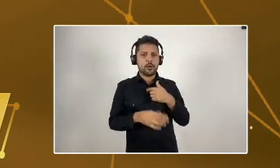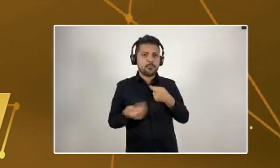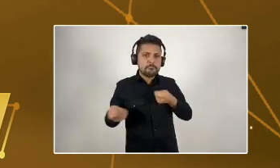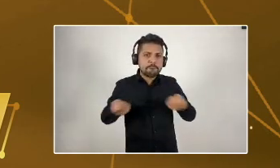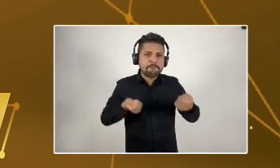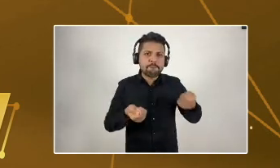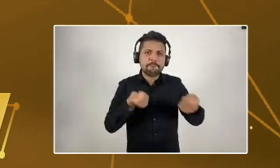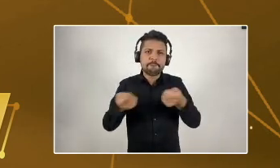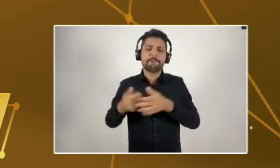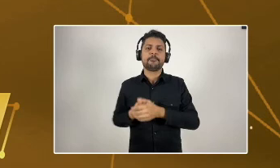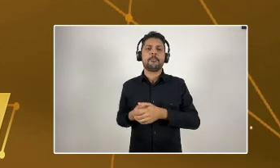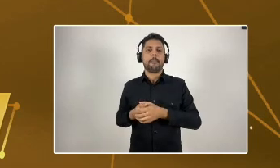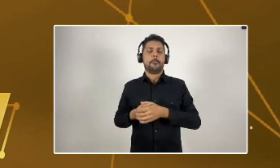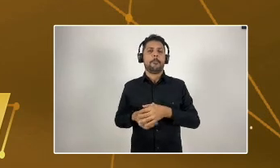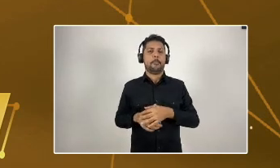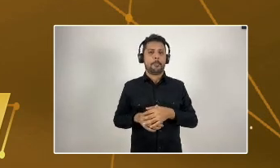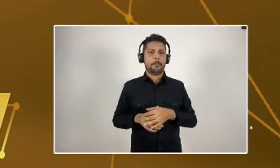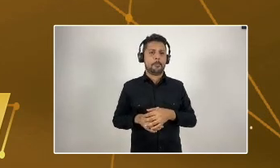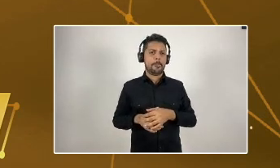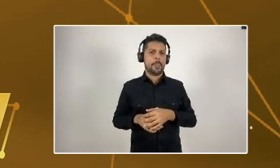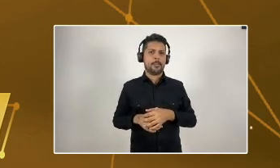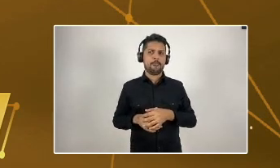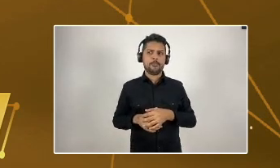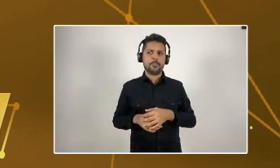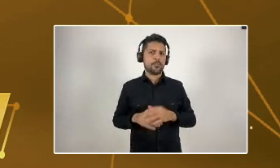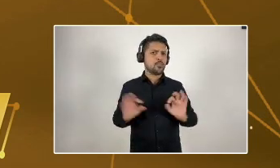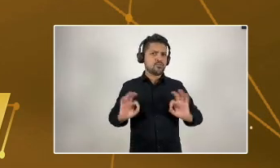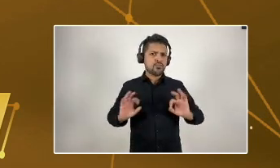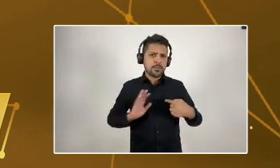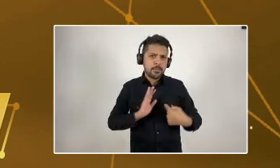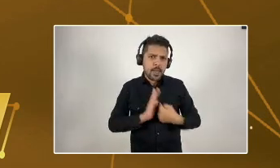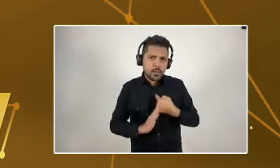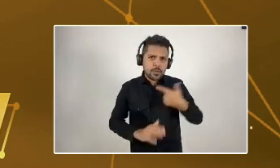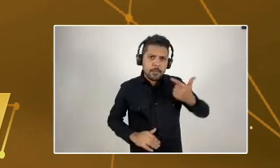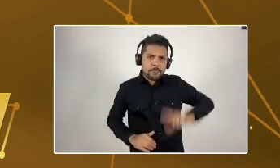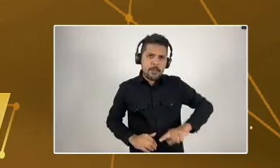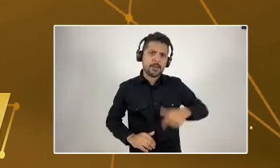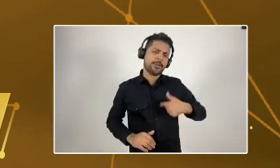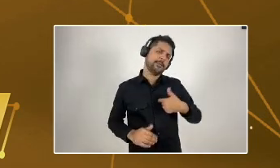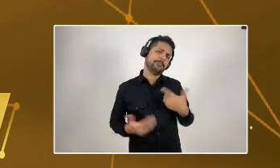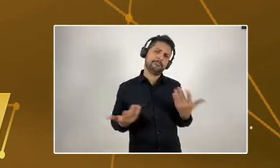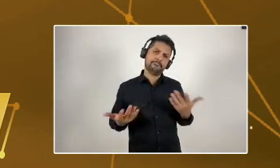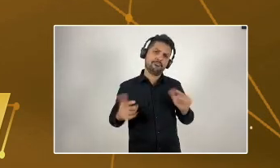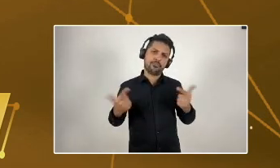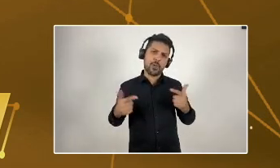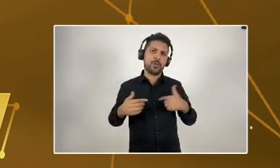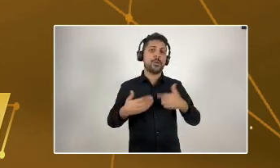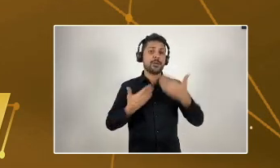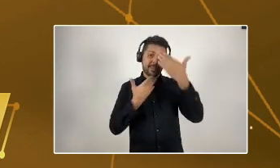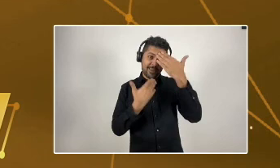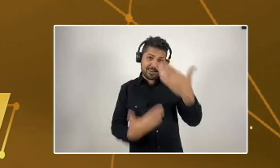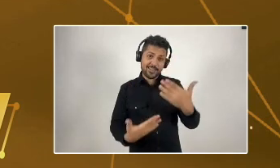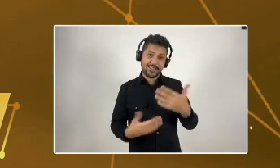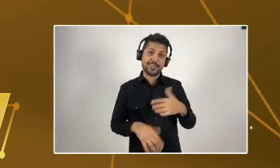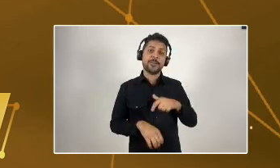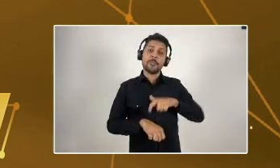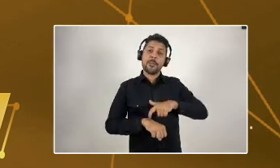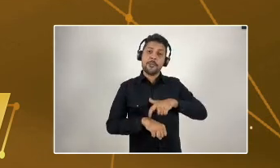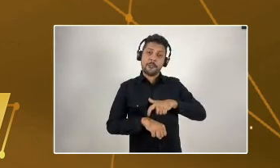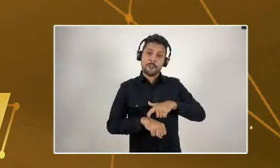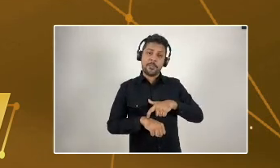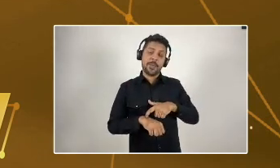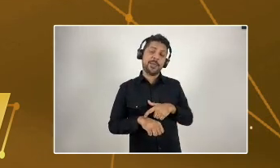que não tem mais nenhuma pergunta, então agradeço o tempo, o espaço e nos coloco aqui